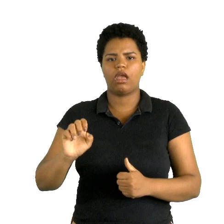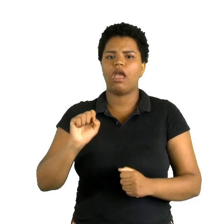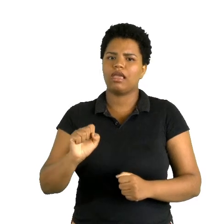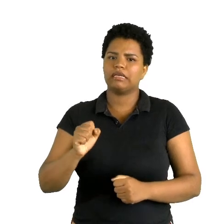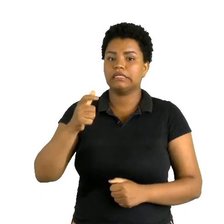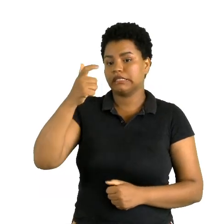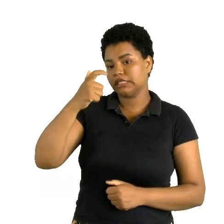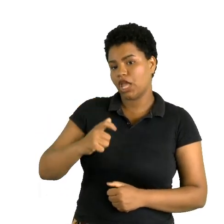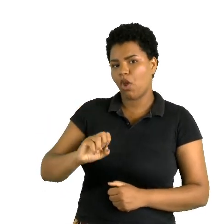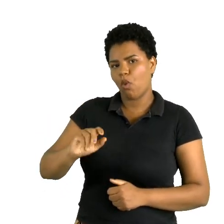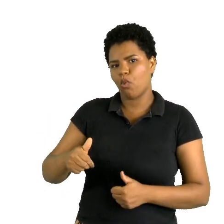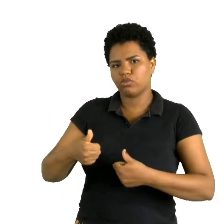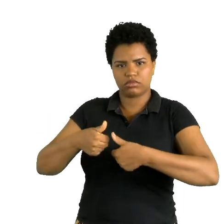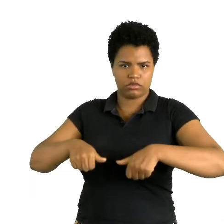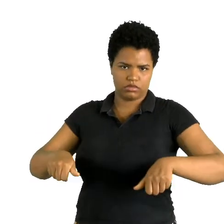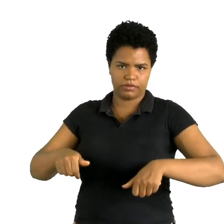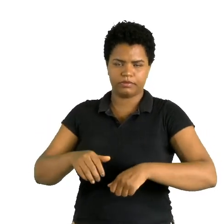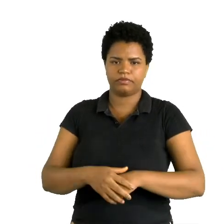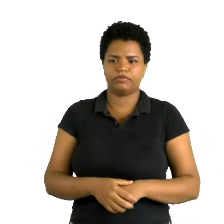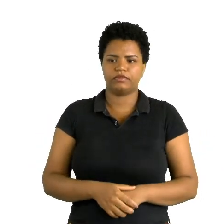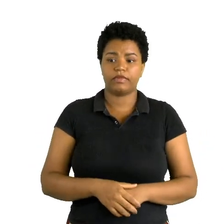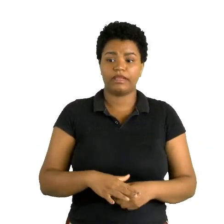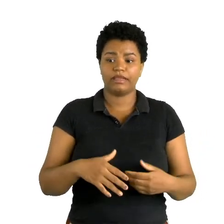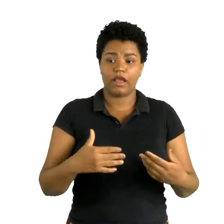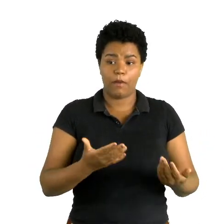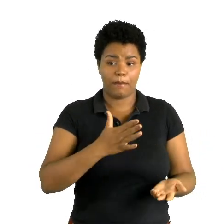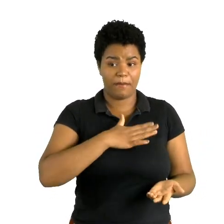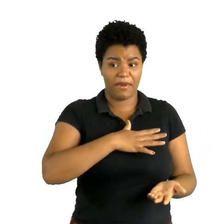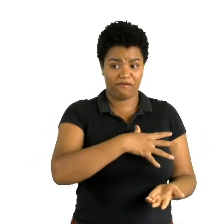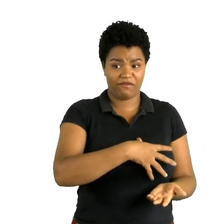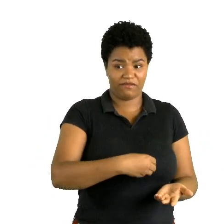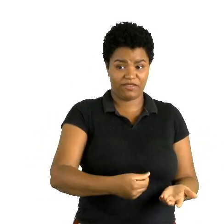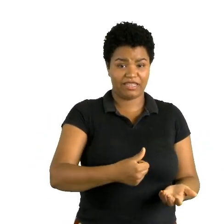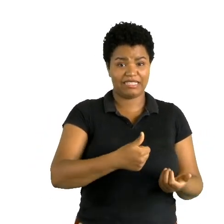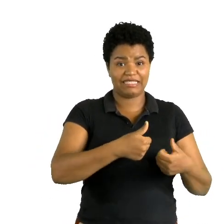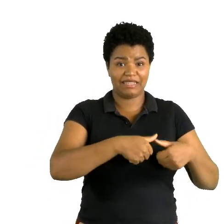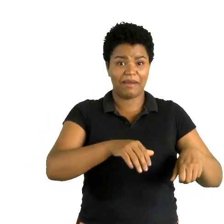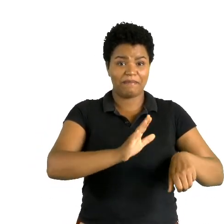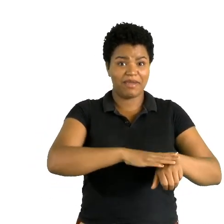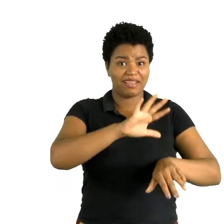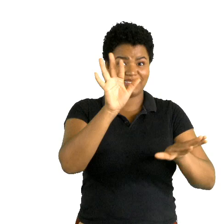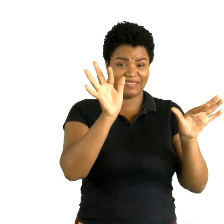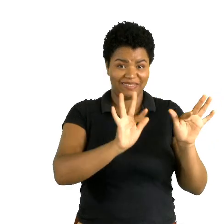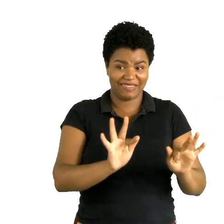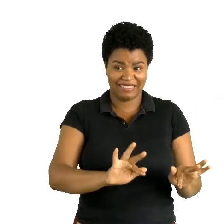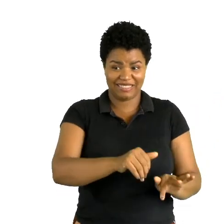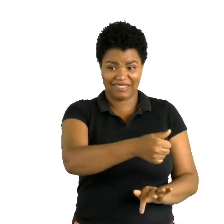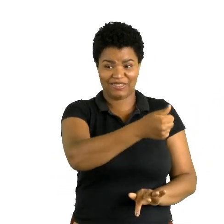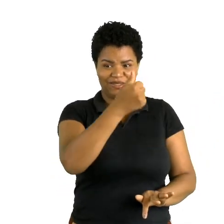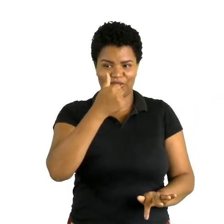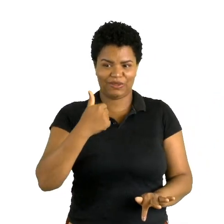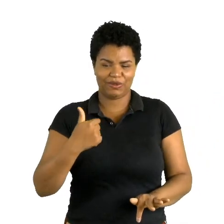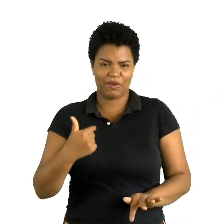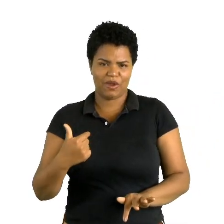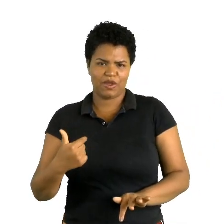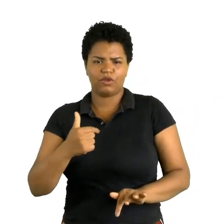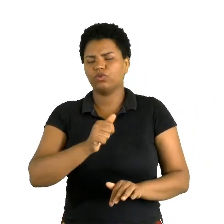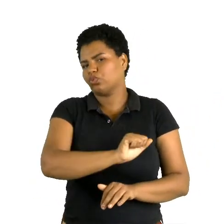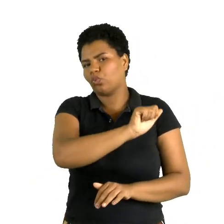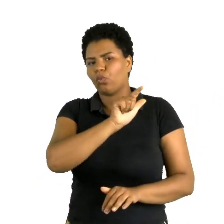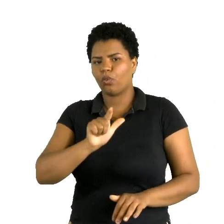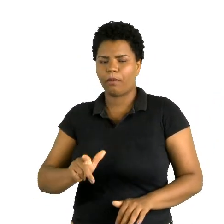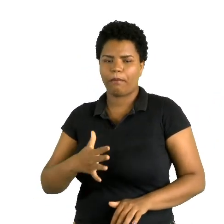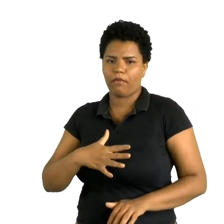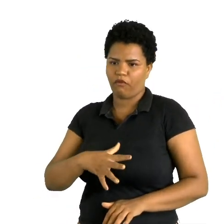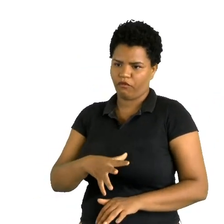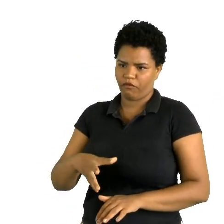minha filha é mais feliz do que o meu filho ou que ela está, né? Até porque a questão de felicidade é uma questão momentânea, então a